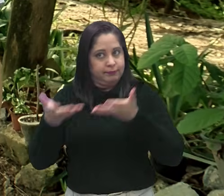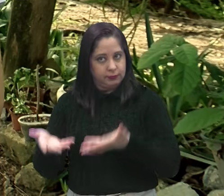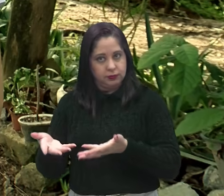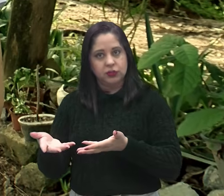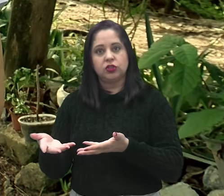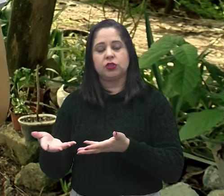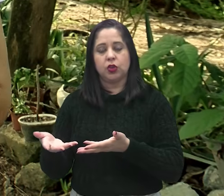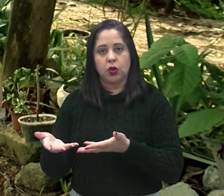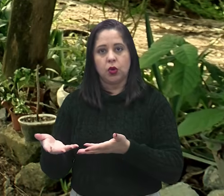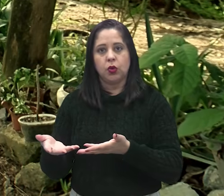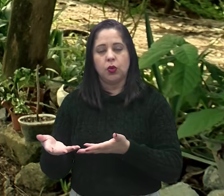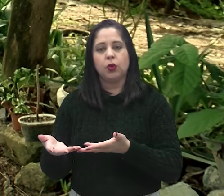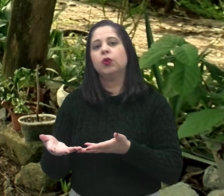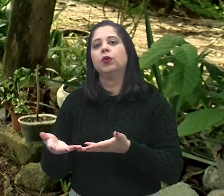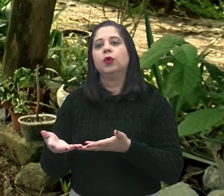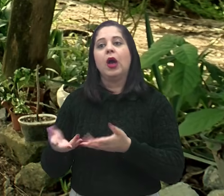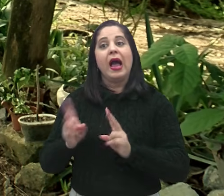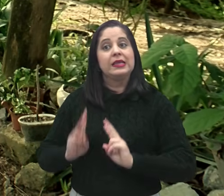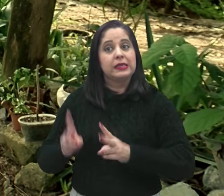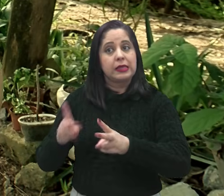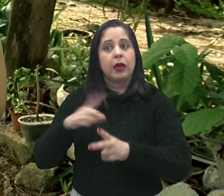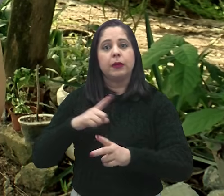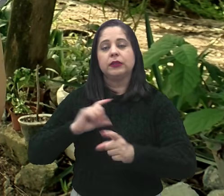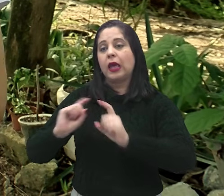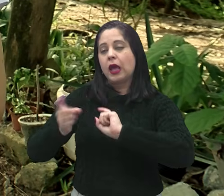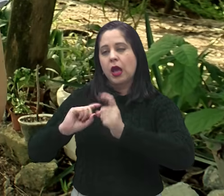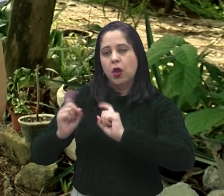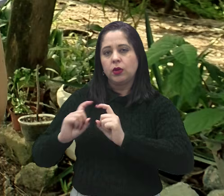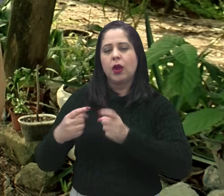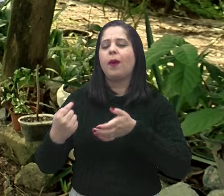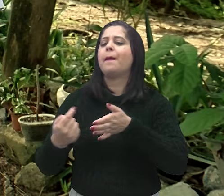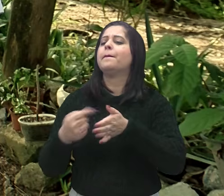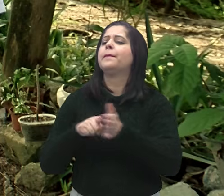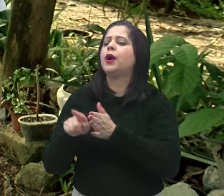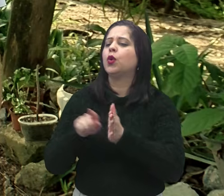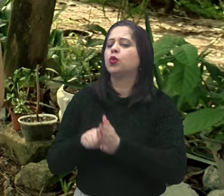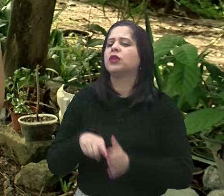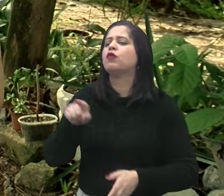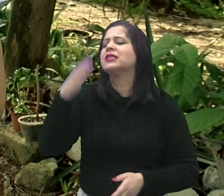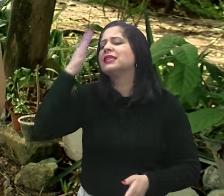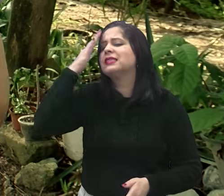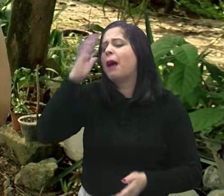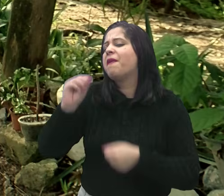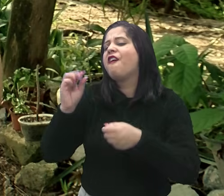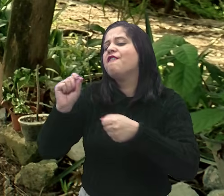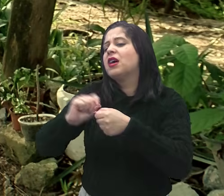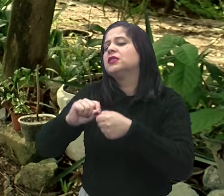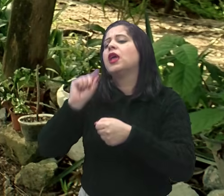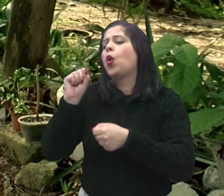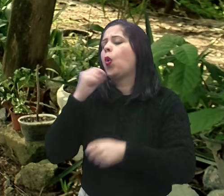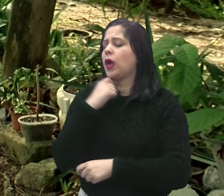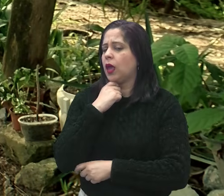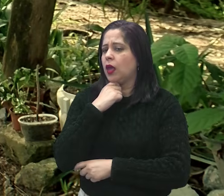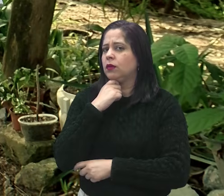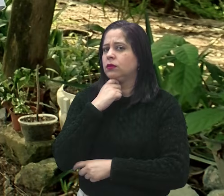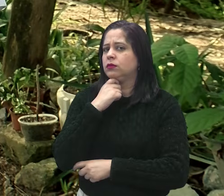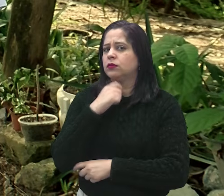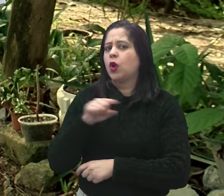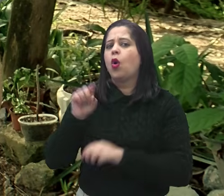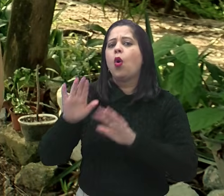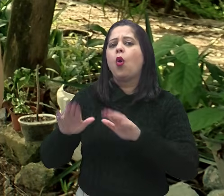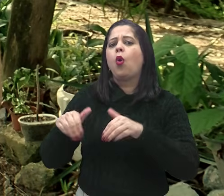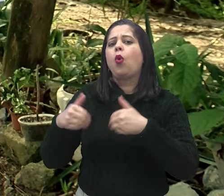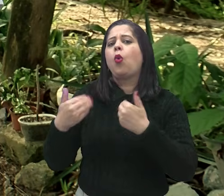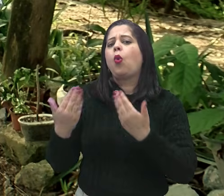reunião era sempre perguntado: o que você faz? Qual que é o seu saber? De onde que vem?